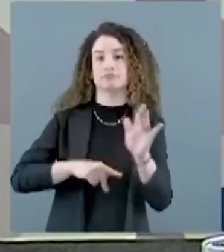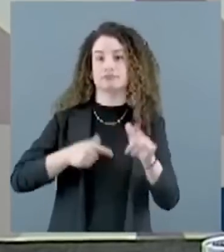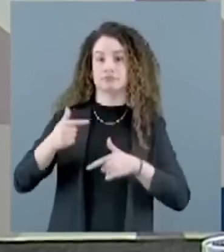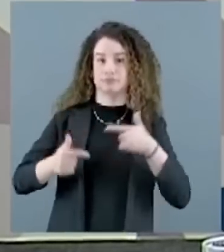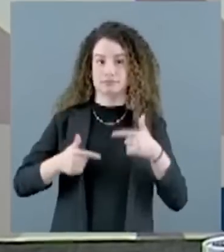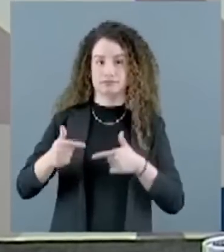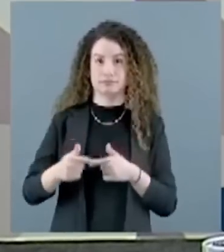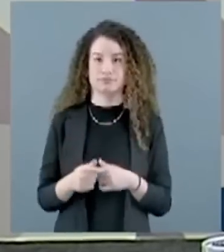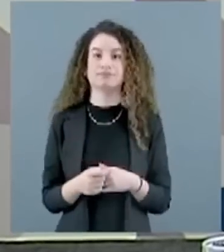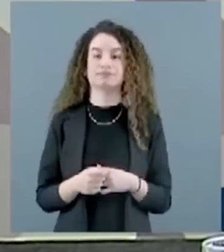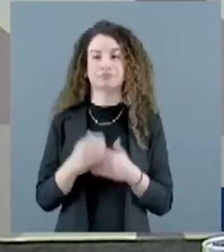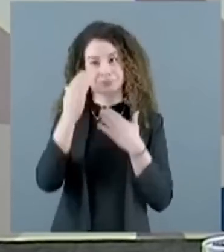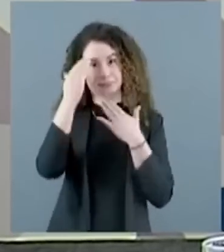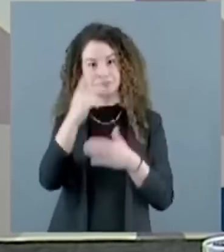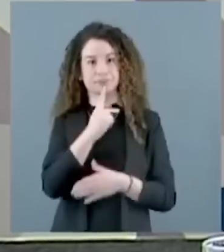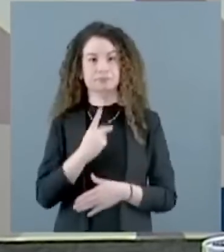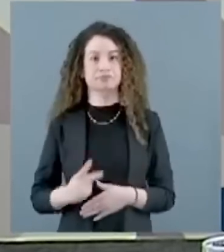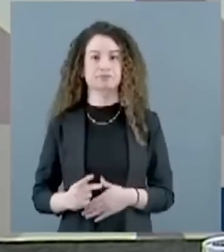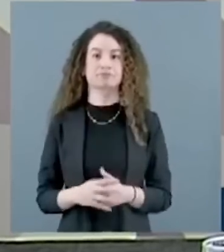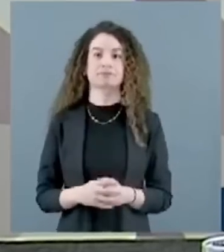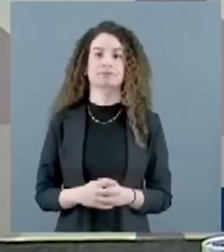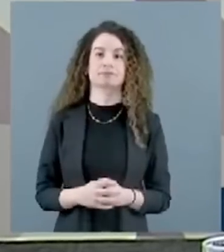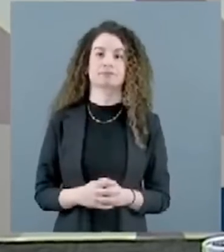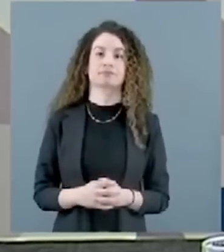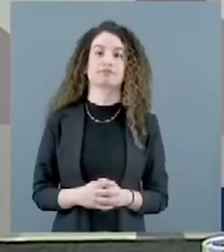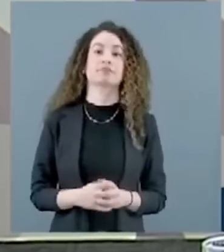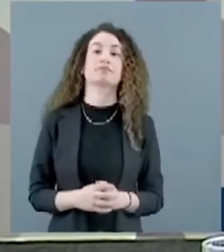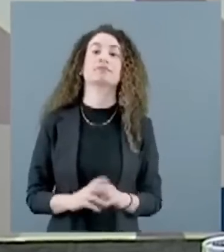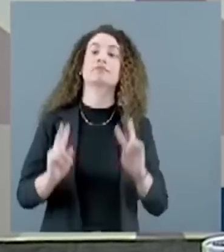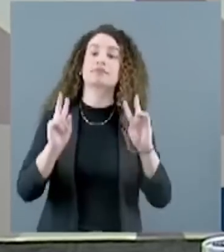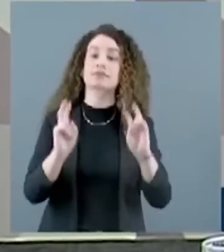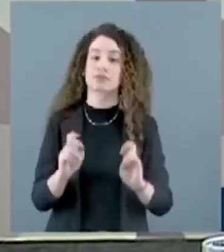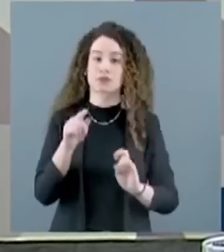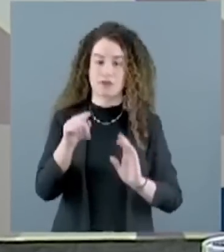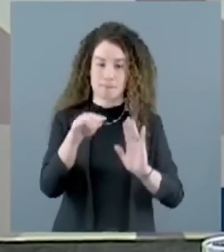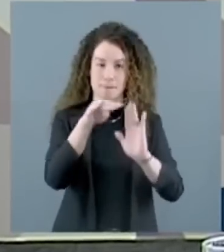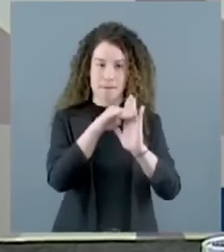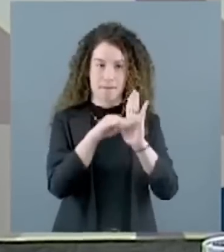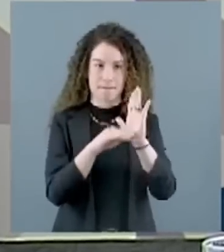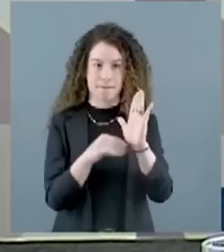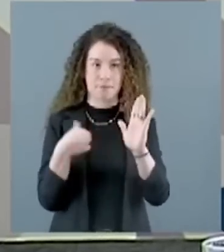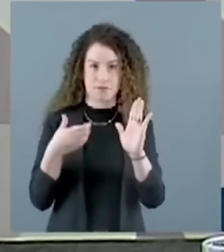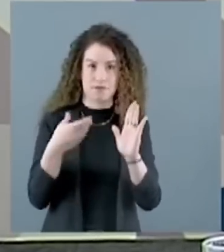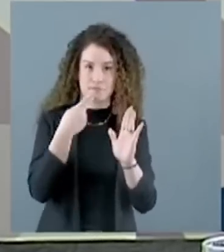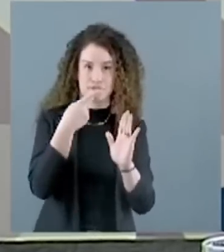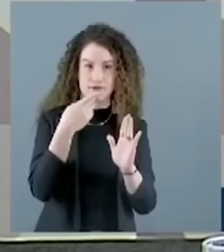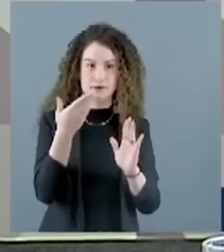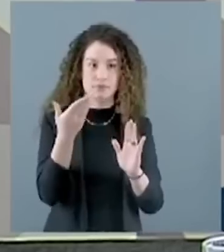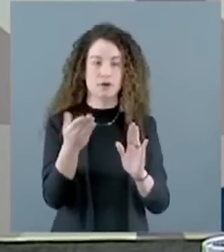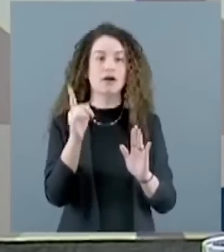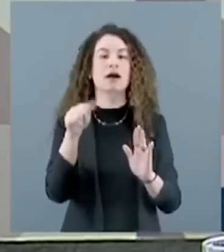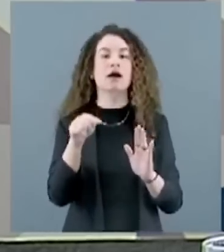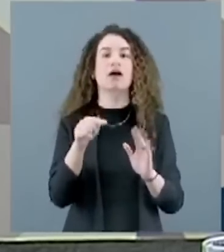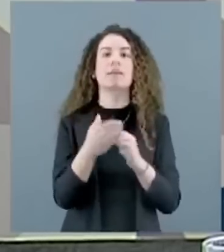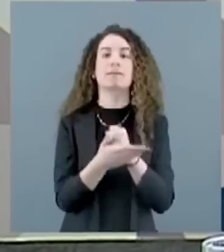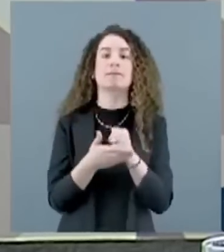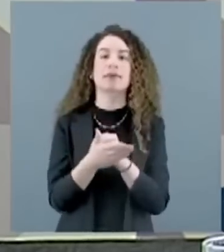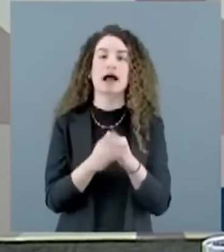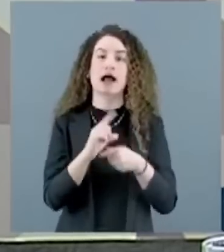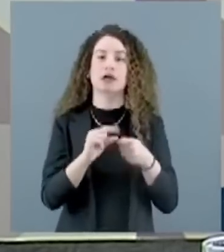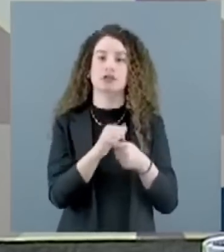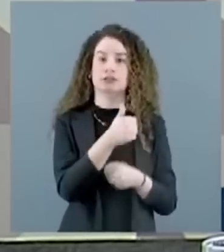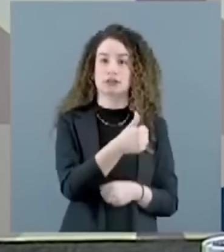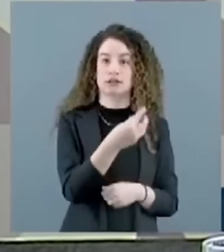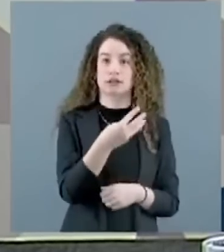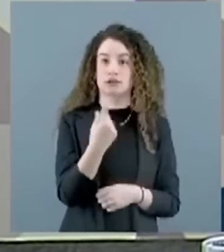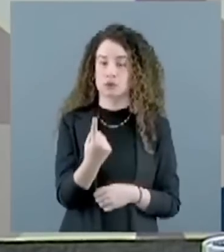Presidente. Obrigado, presidente. Presidente, a questão de ordem que eu gostaria de falar, Vossa Excelência, é com fundamento no artigo 131